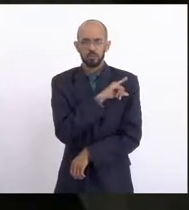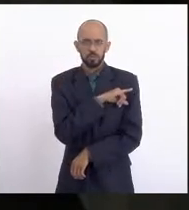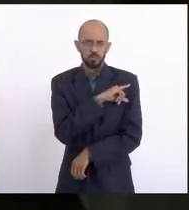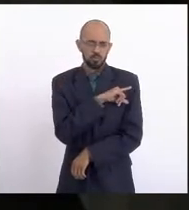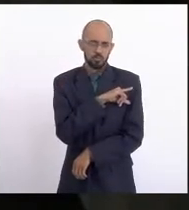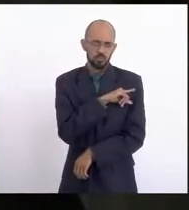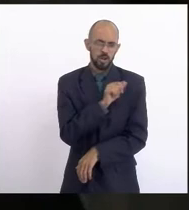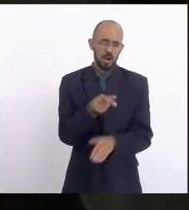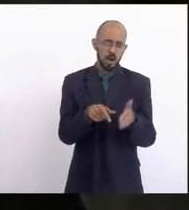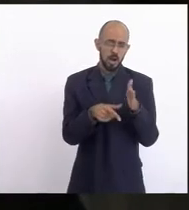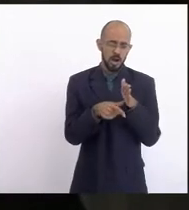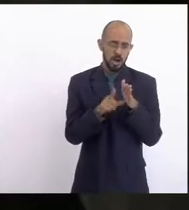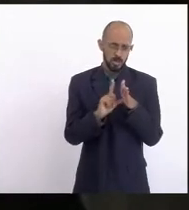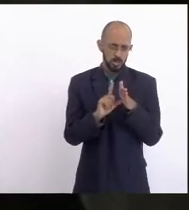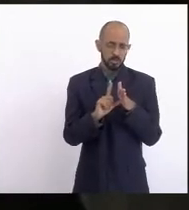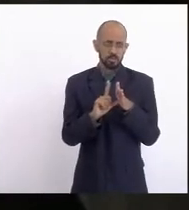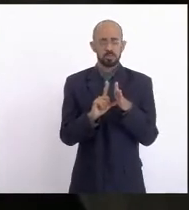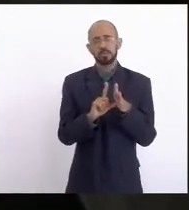antes